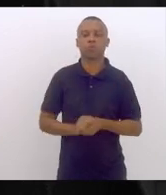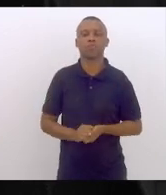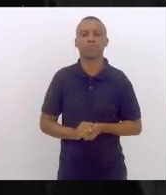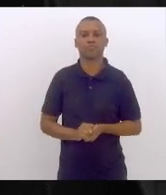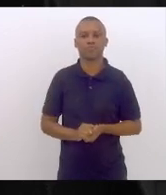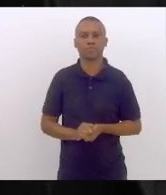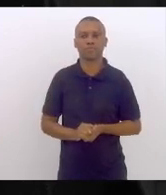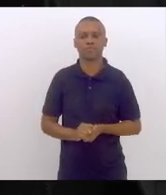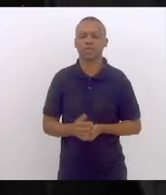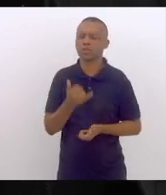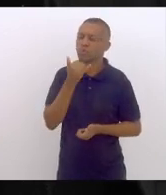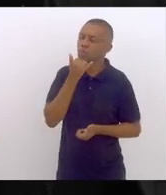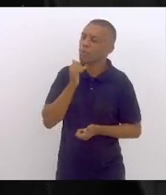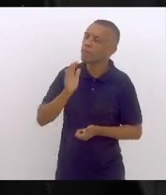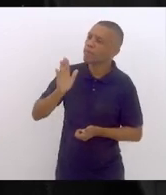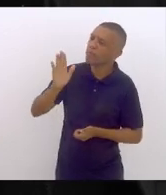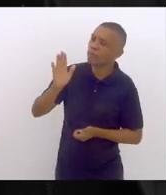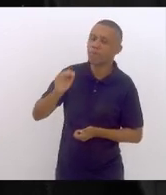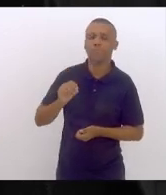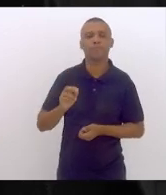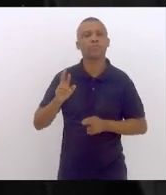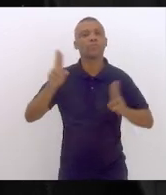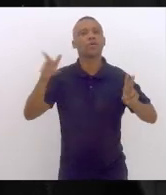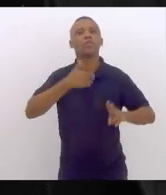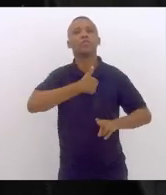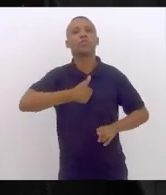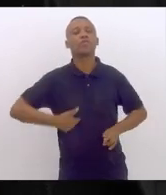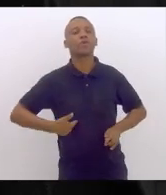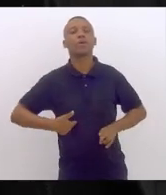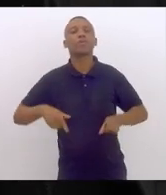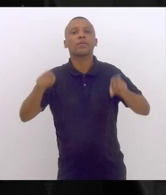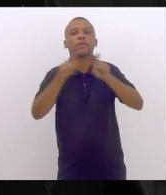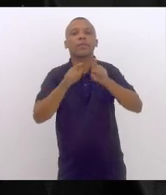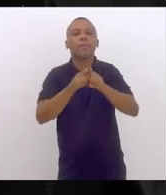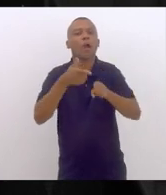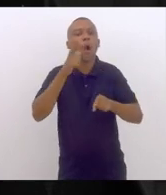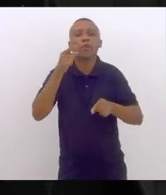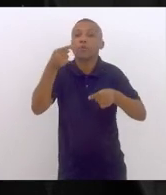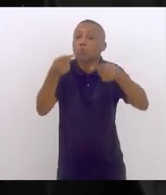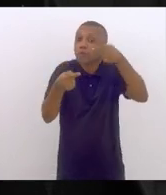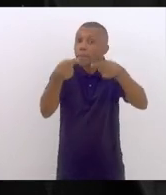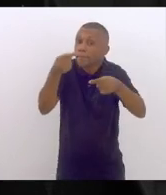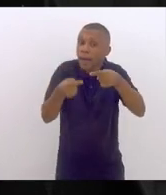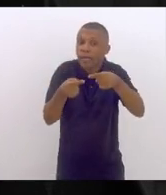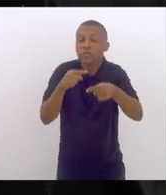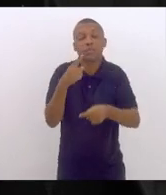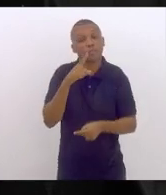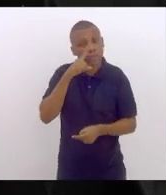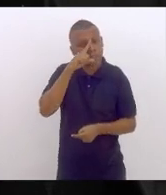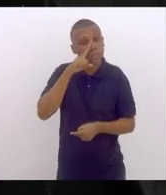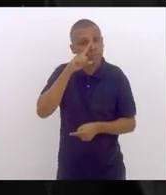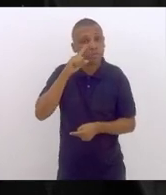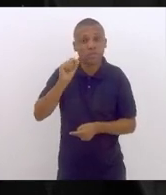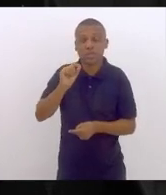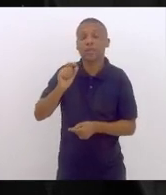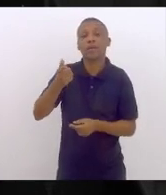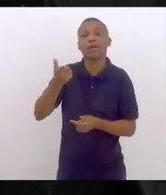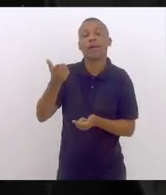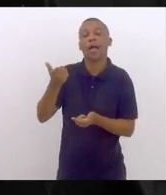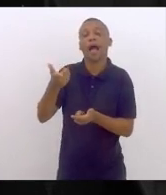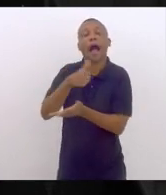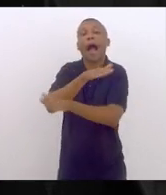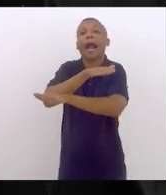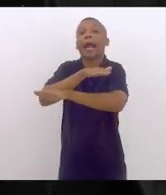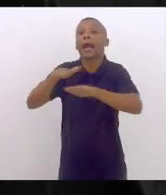Inclusive inclusive o debate de ontem nós estamos correndo sérios riscos de ficar sem transporte com Aviário